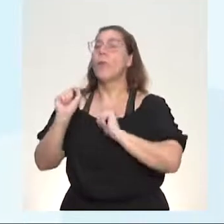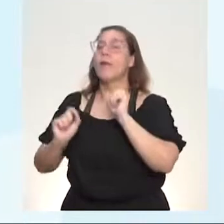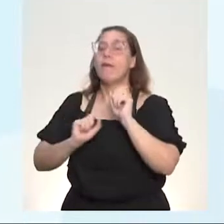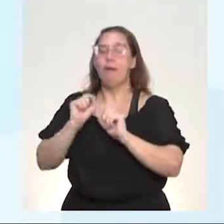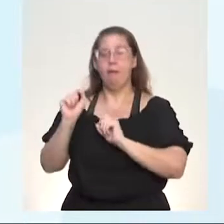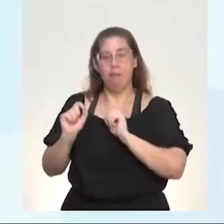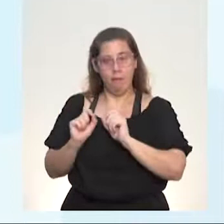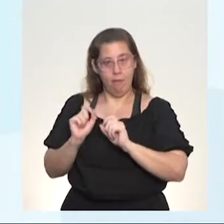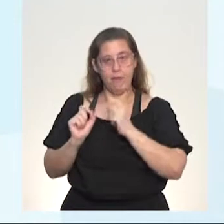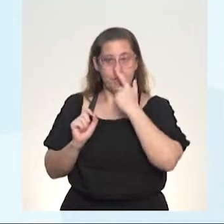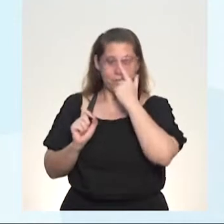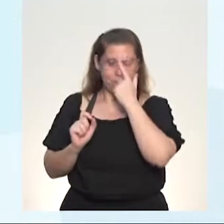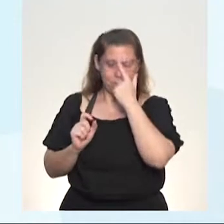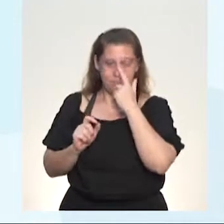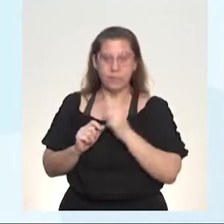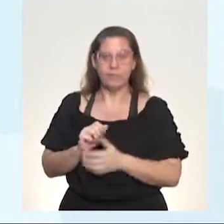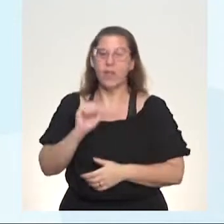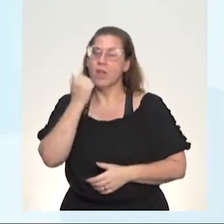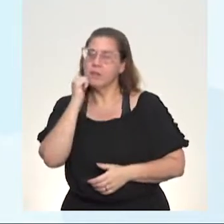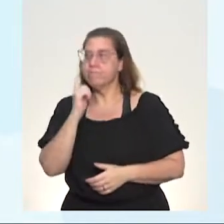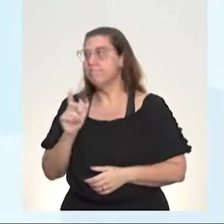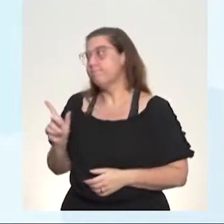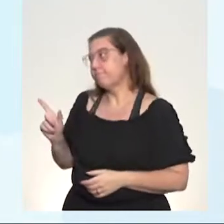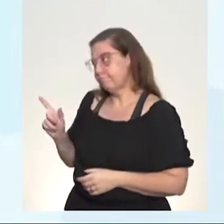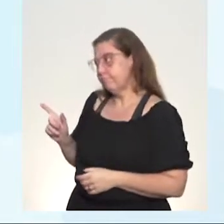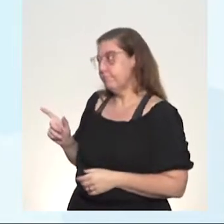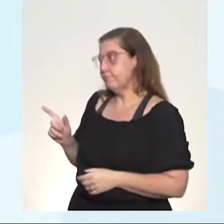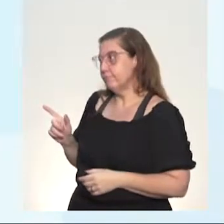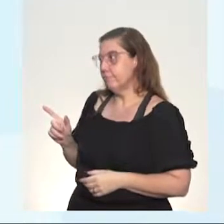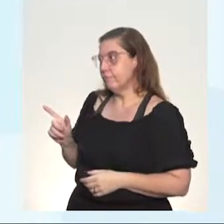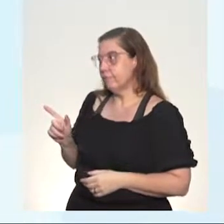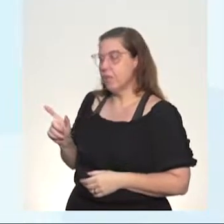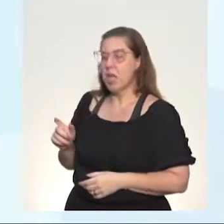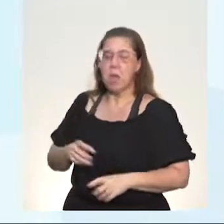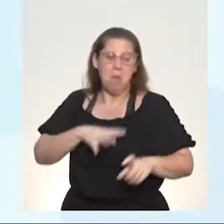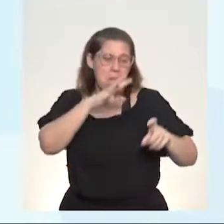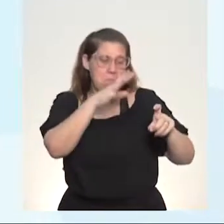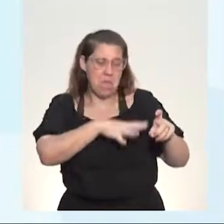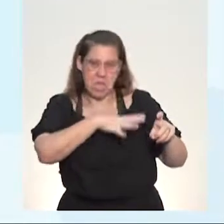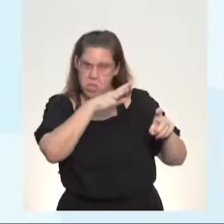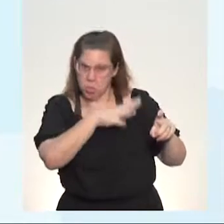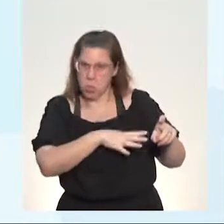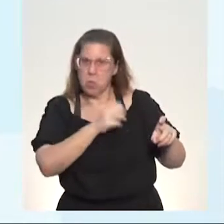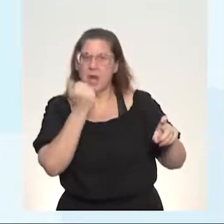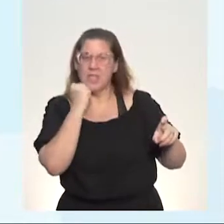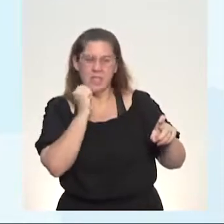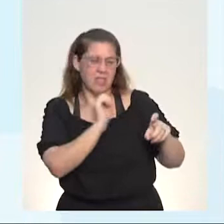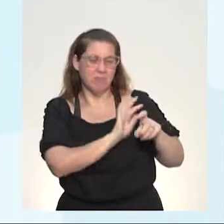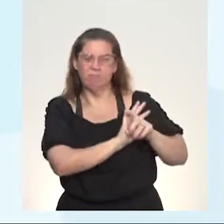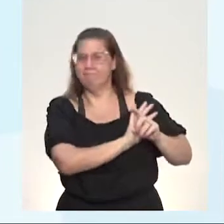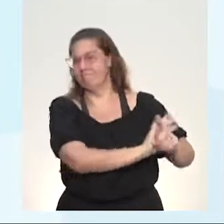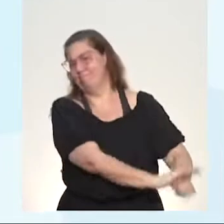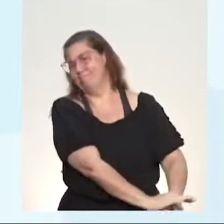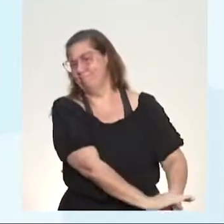de que ela trabalha contra o mito, no sentido de que esse mito é um mito que